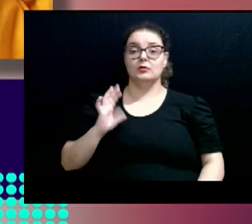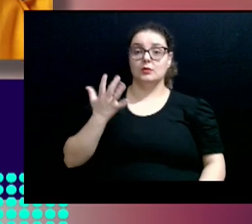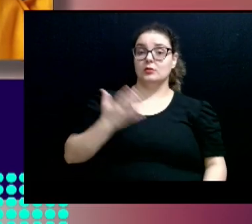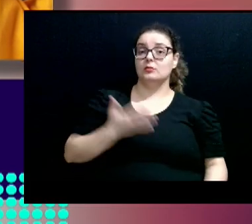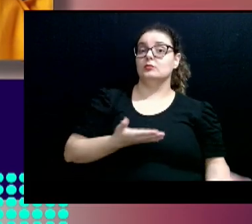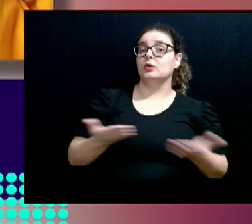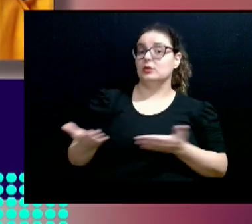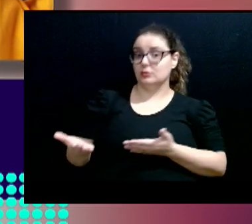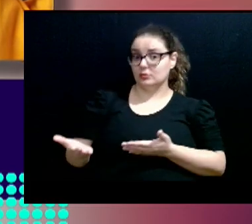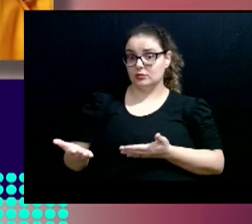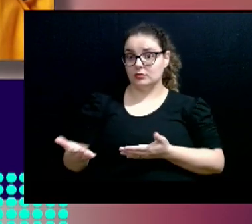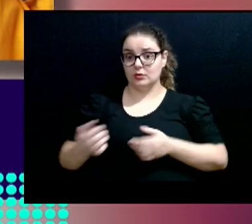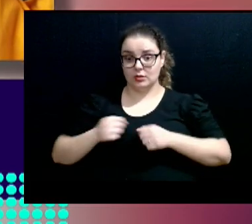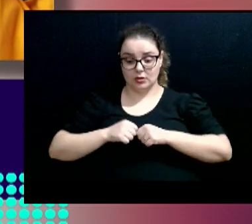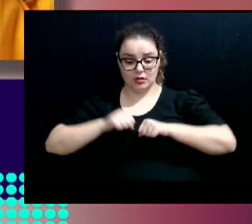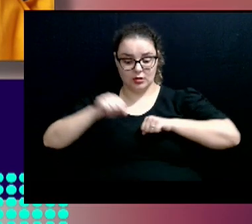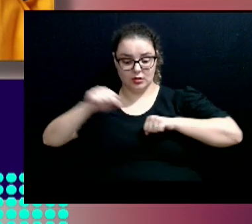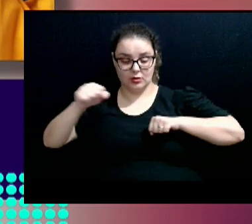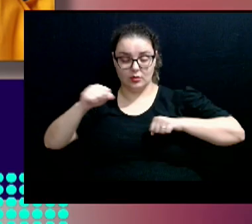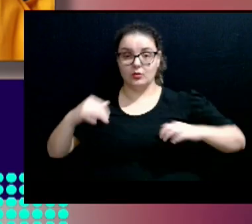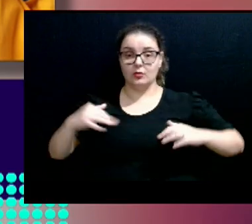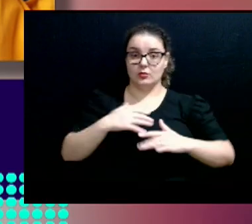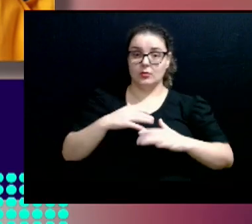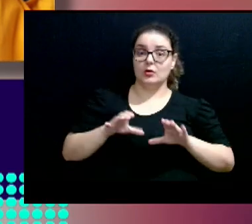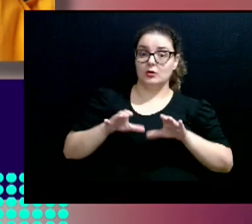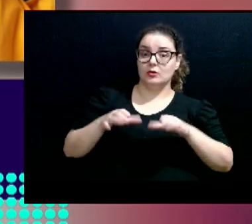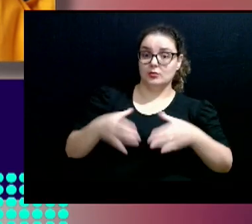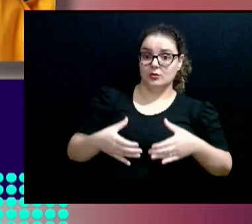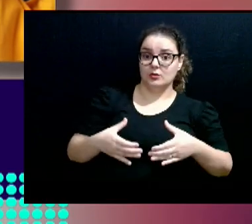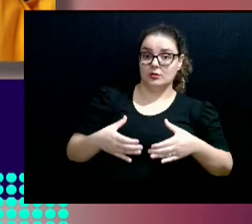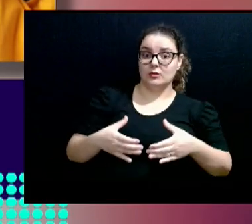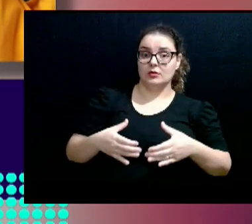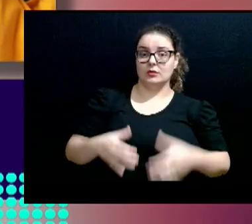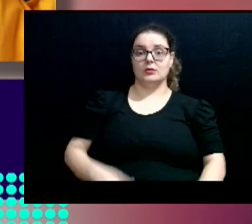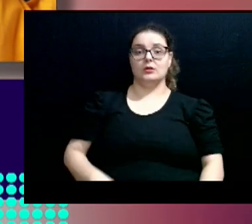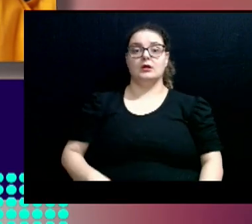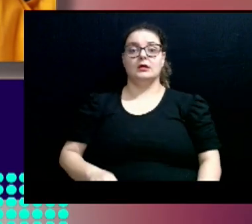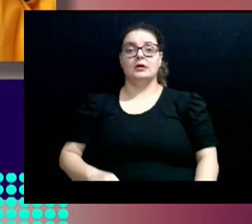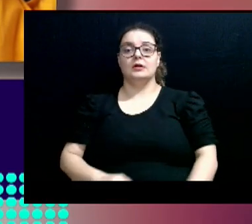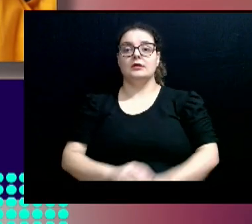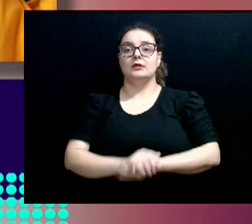Heróis Urbanos, com o grupo Die Hard Crew.